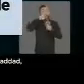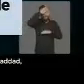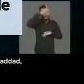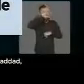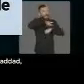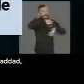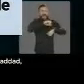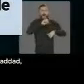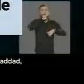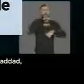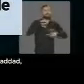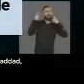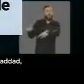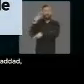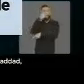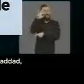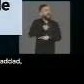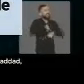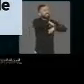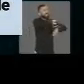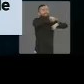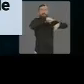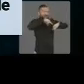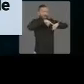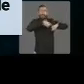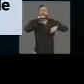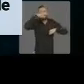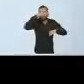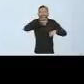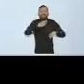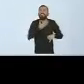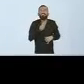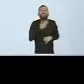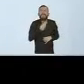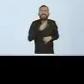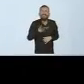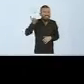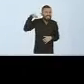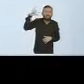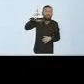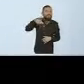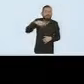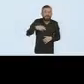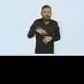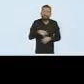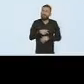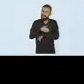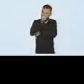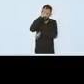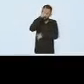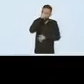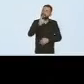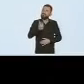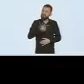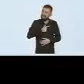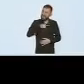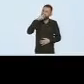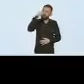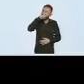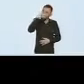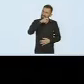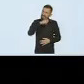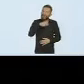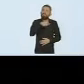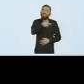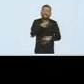tem baseado a sua campanha de ódio contra Fernando Haddad É mentira, fake news nunca existiu Mentir é feio,